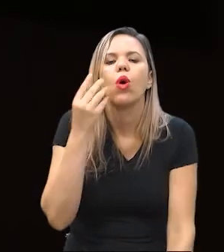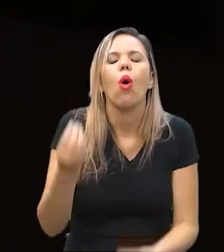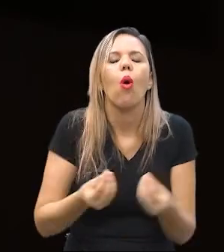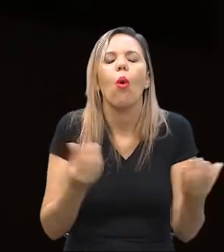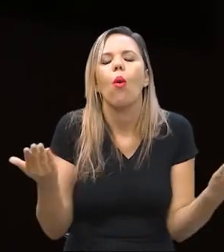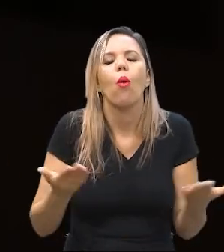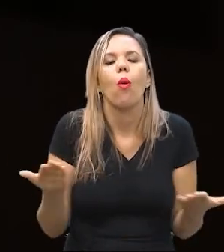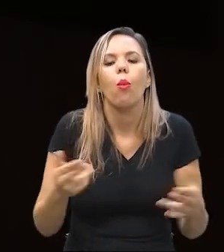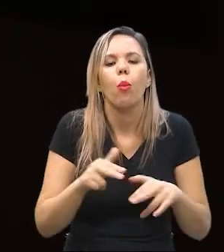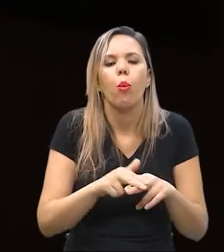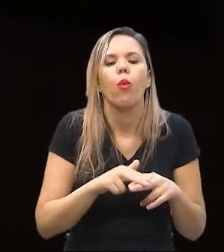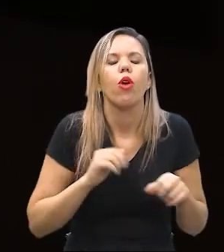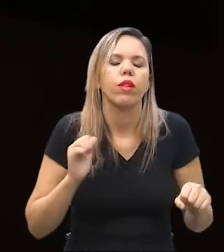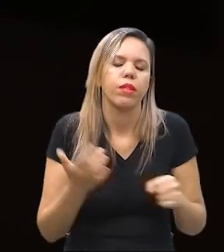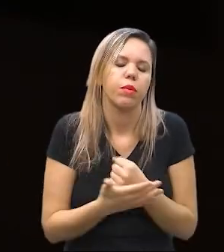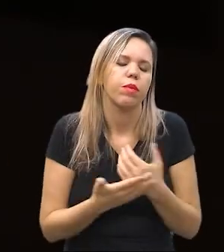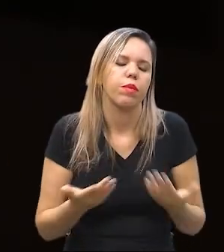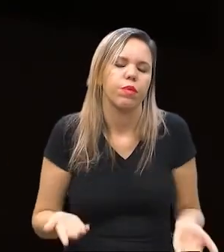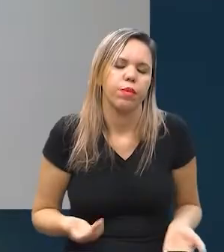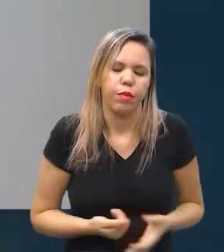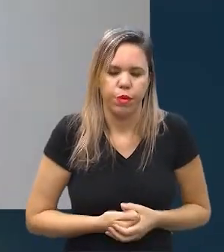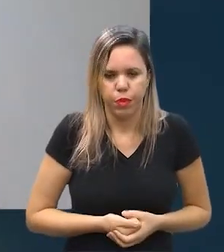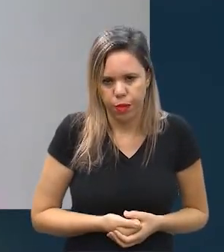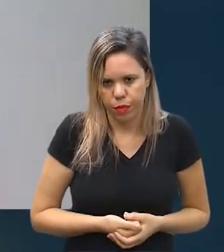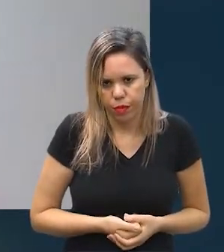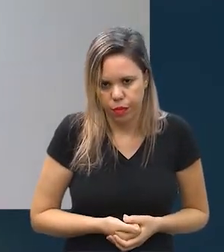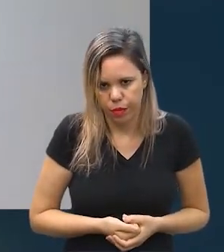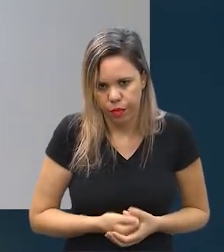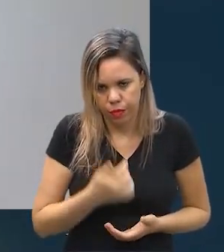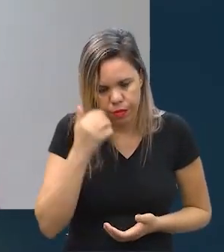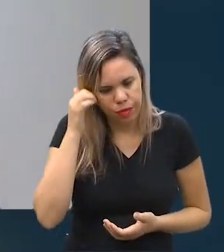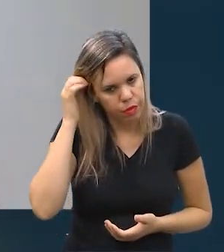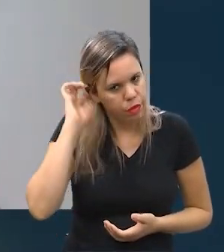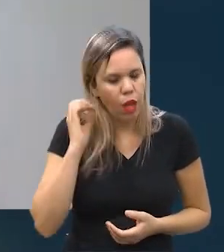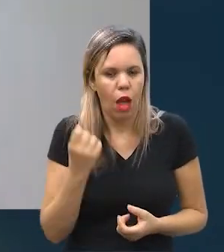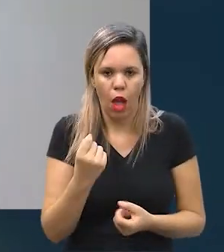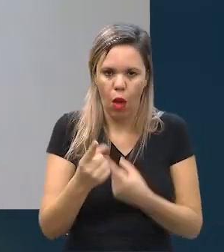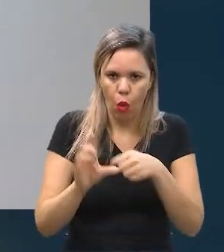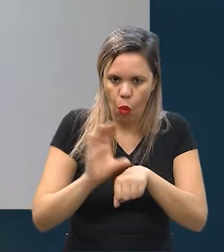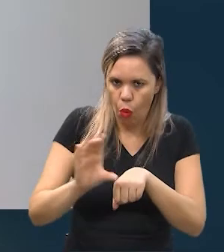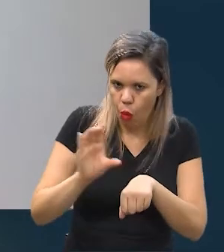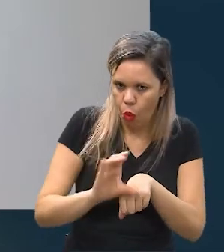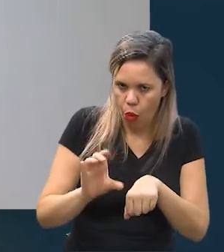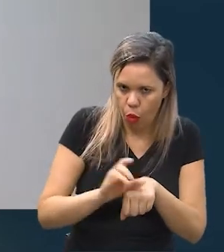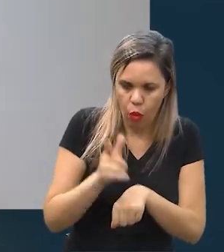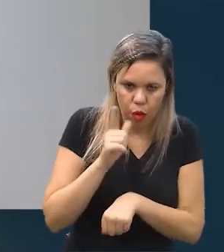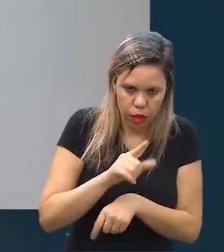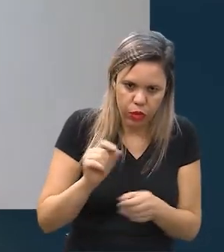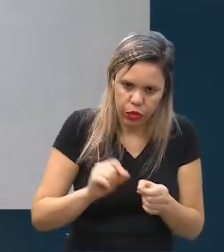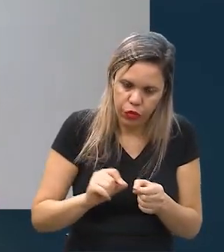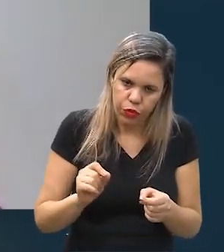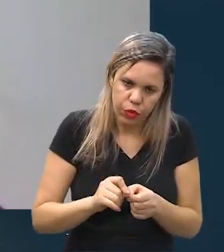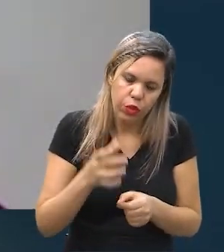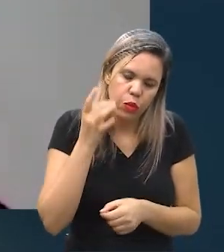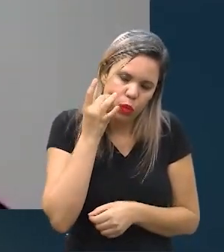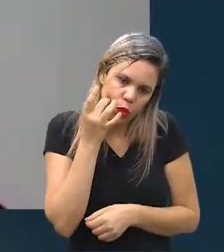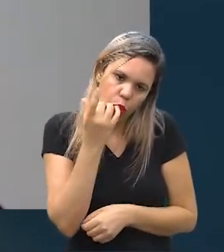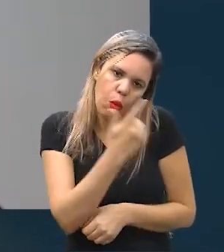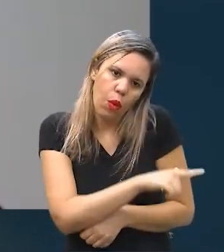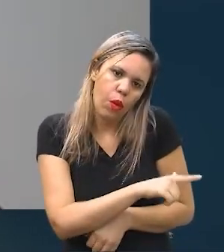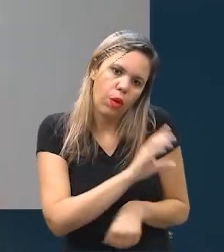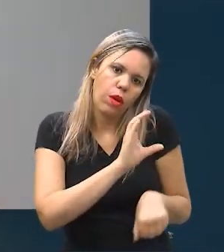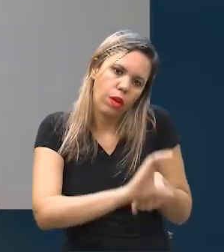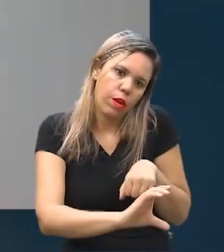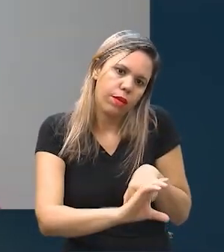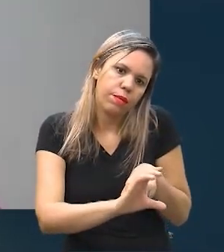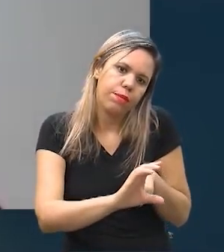está hoje, até em função da pandemia? Então, alguns cursos a gente está conseguindo fazer presencial,